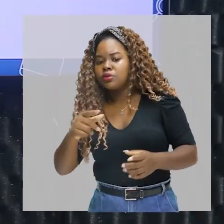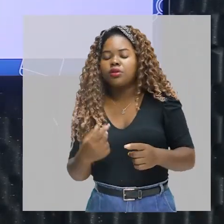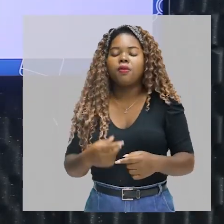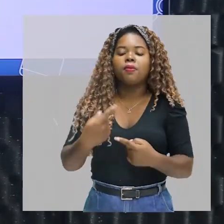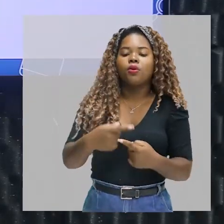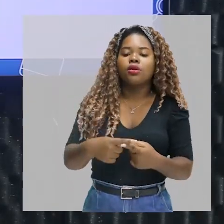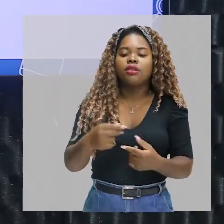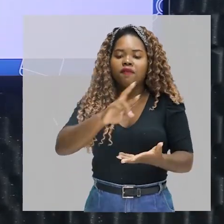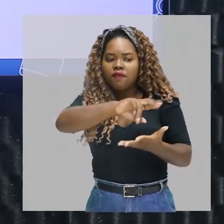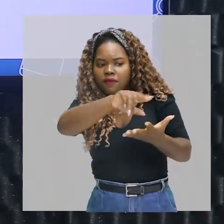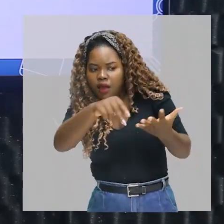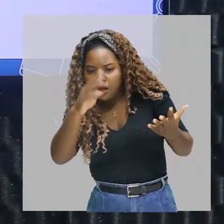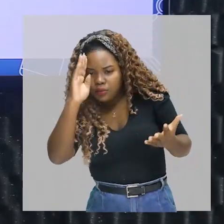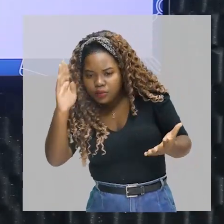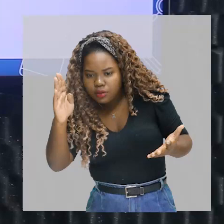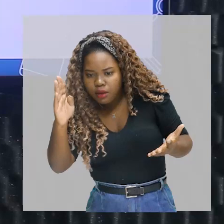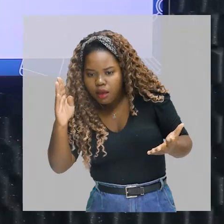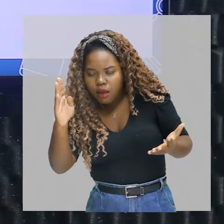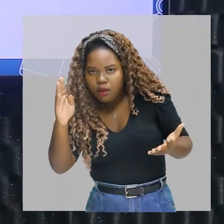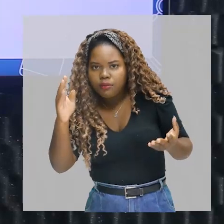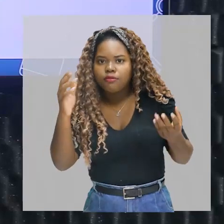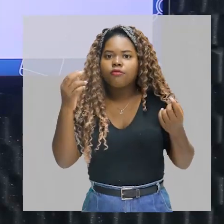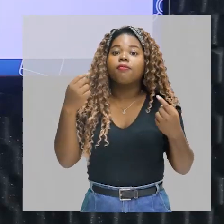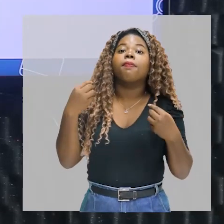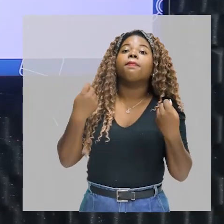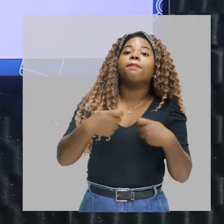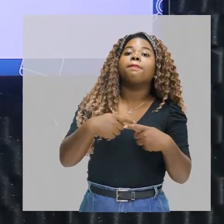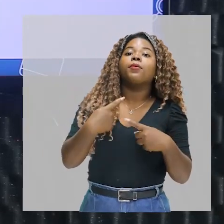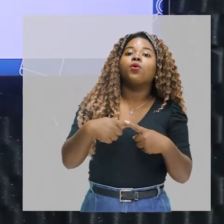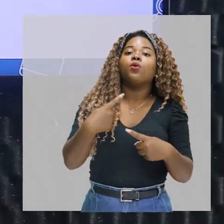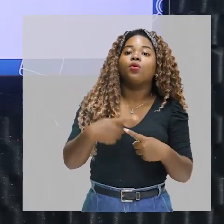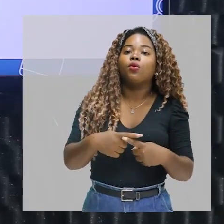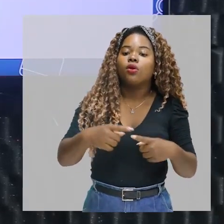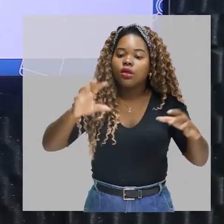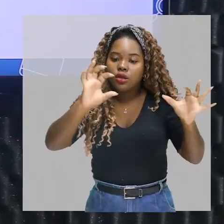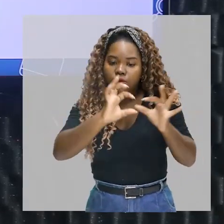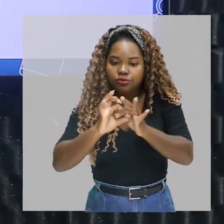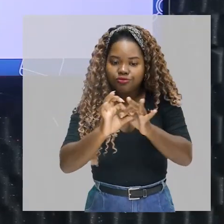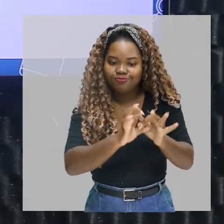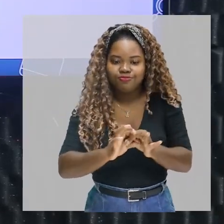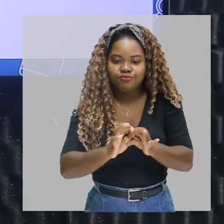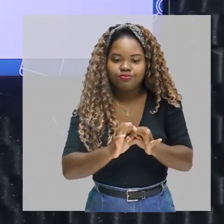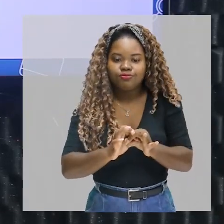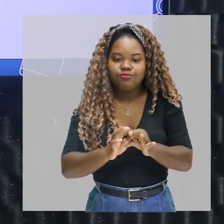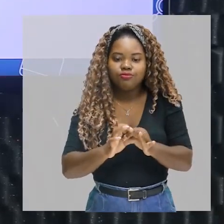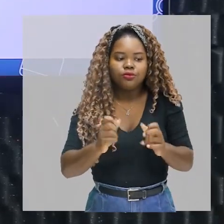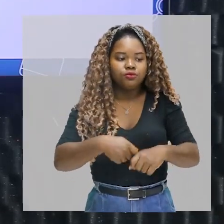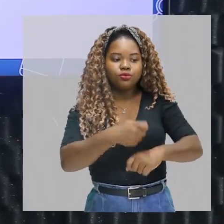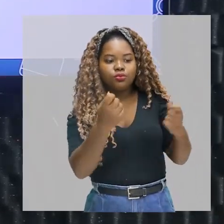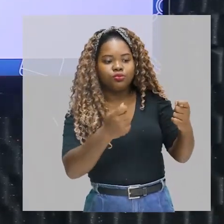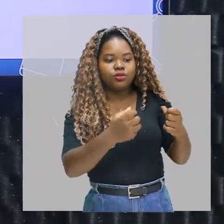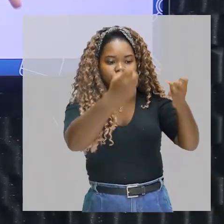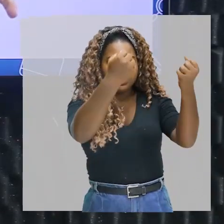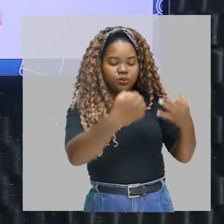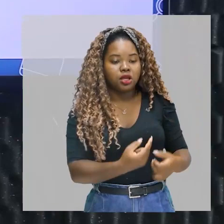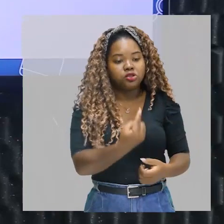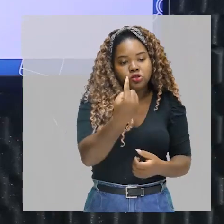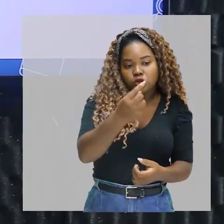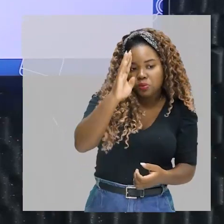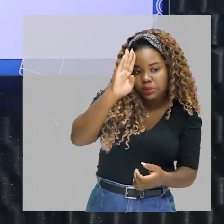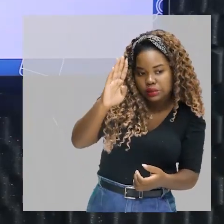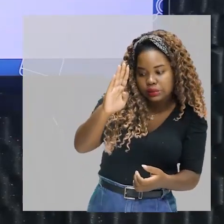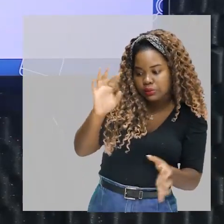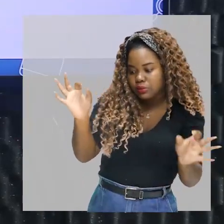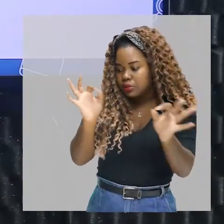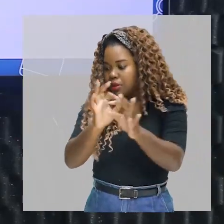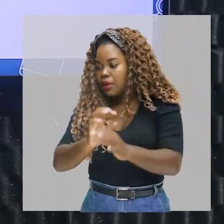aí? Porque eles estão entrelaçados. Eu não consigo falar de um princípio sem estar associado a outro. Então,